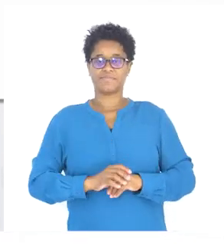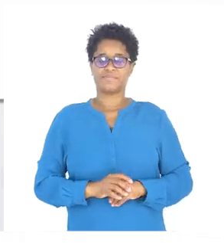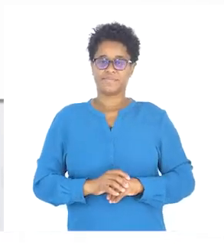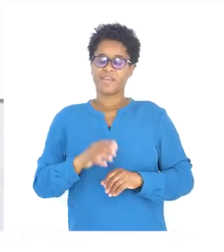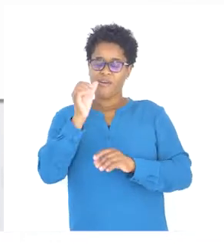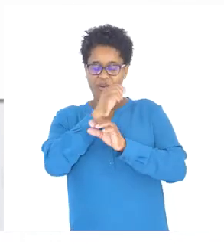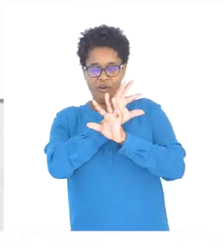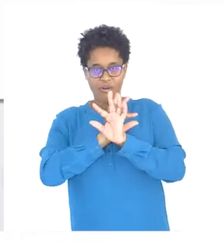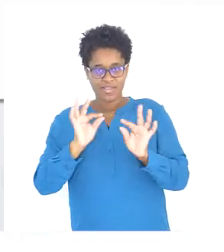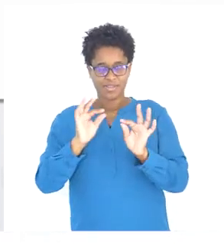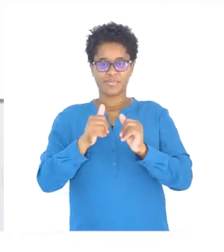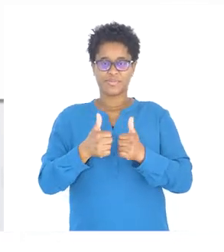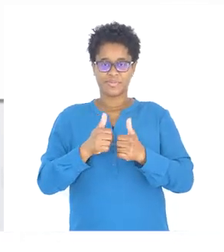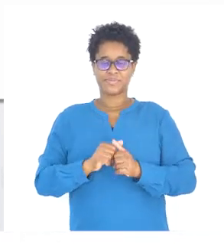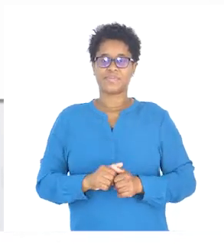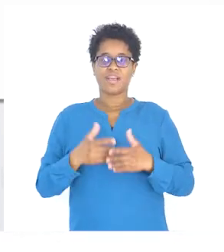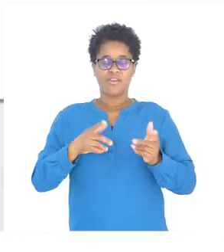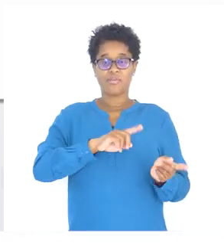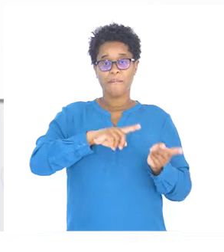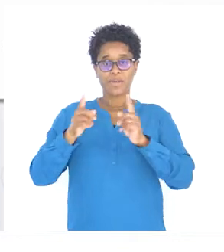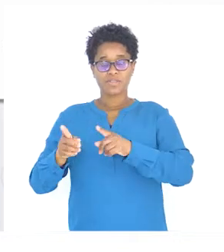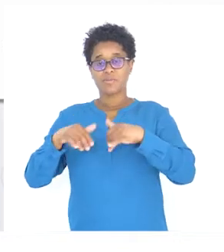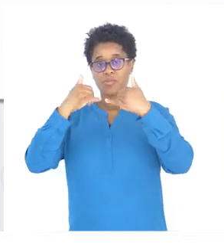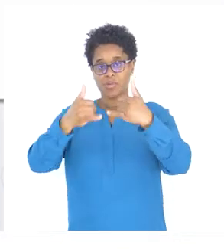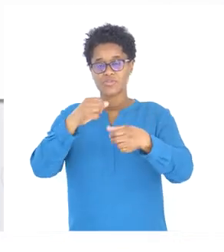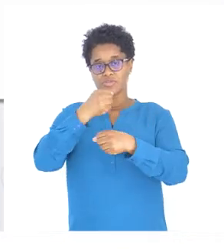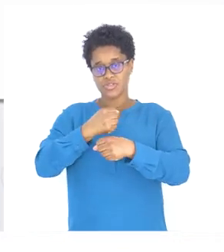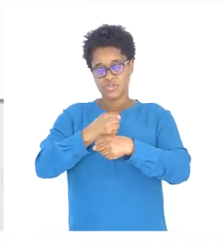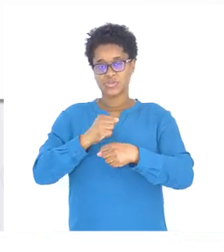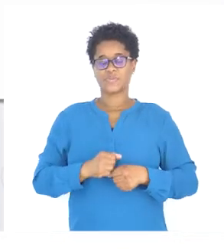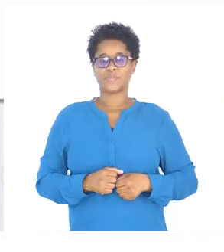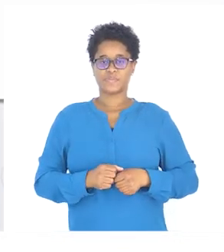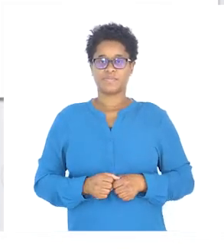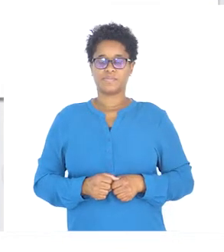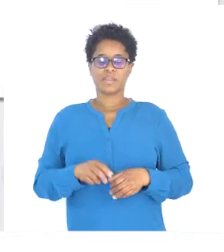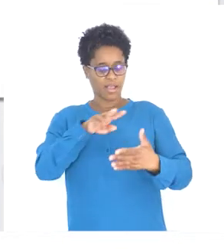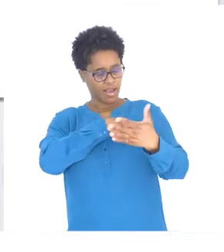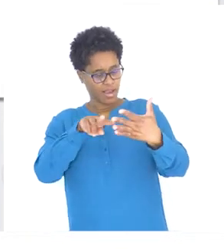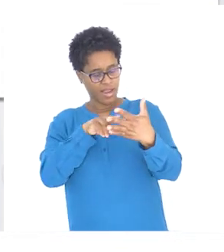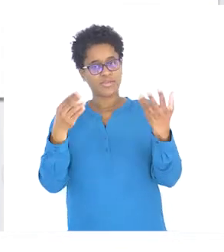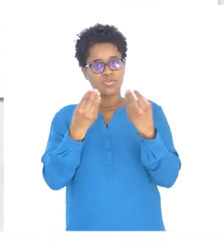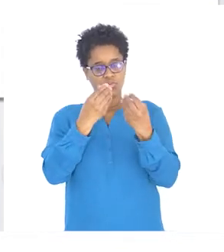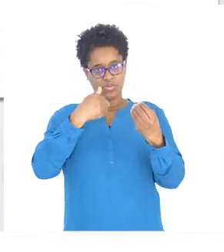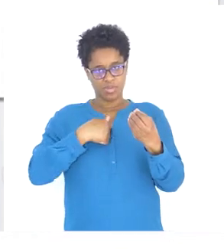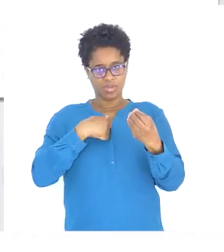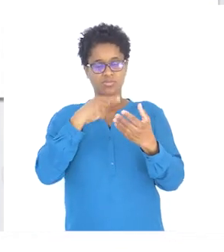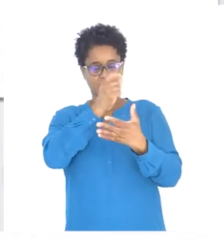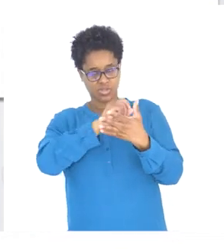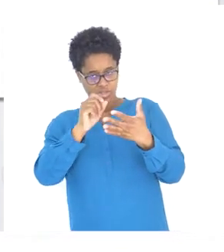africanos. Ótimo. Vamos passar para o próximo exercício. Leiam comigo,